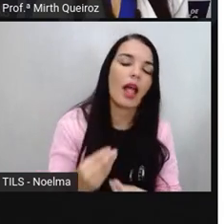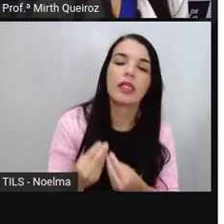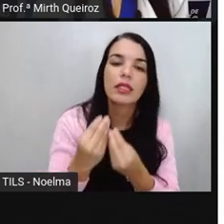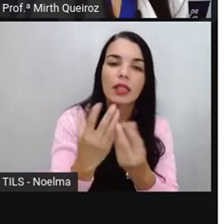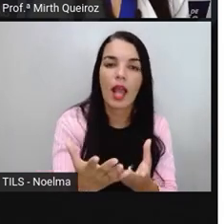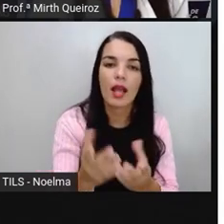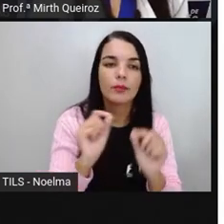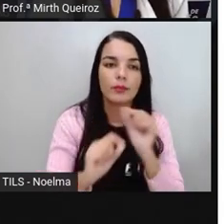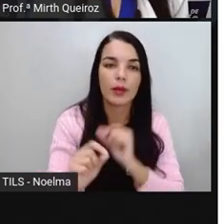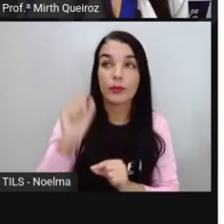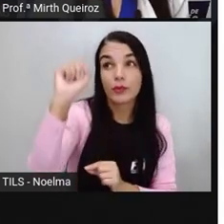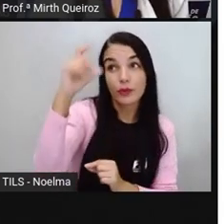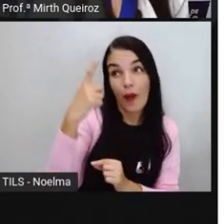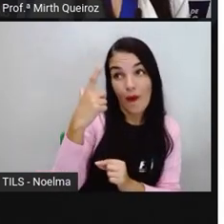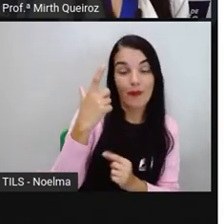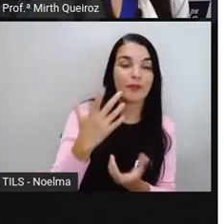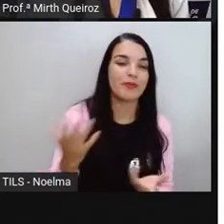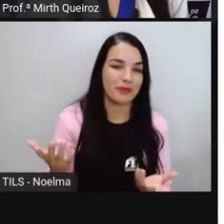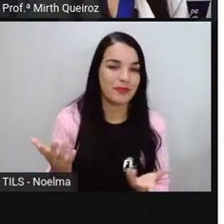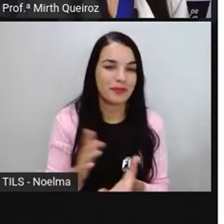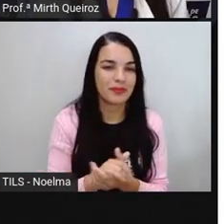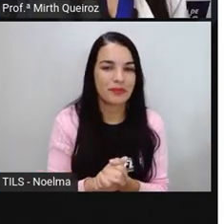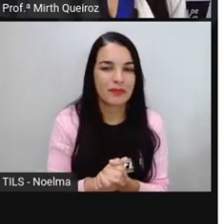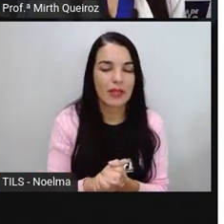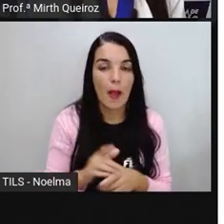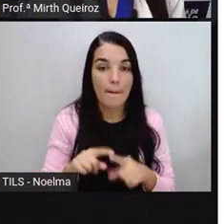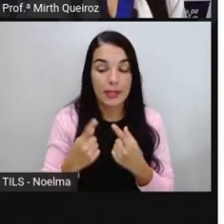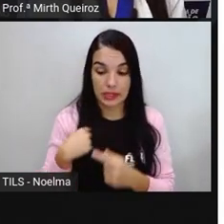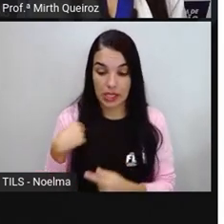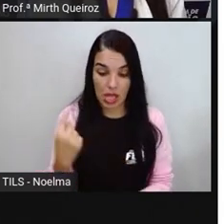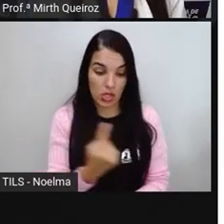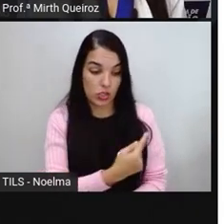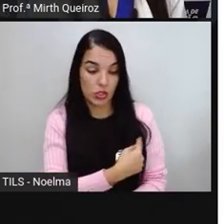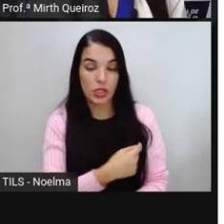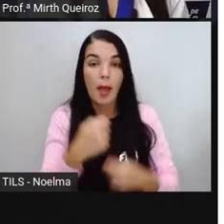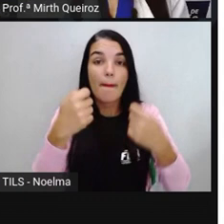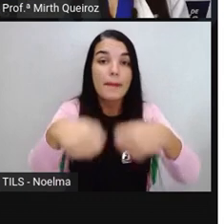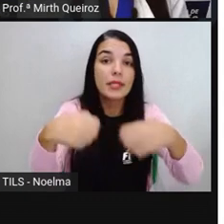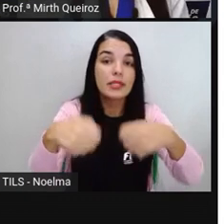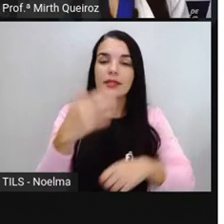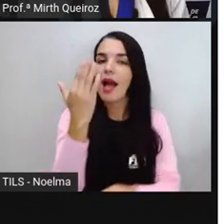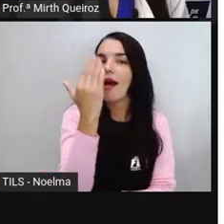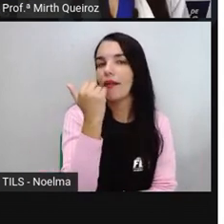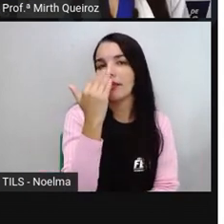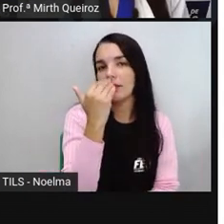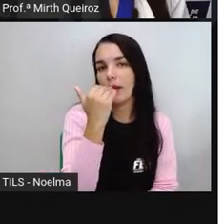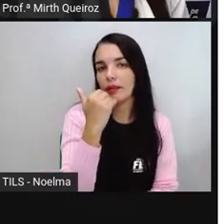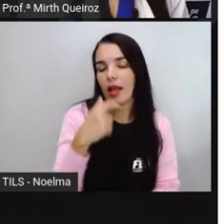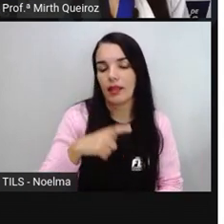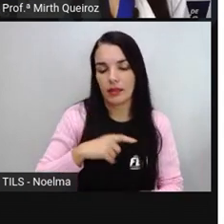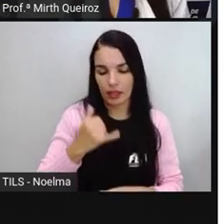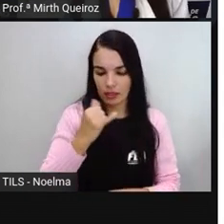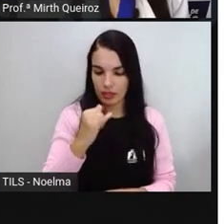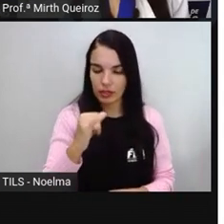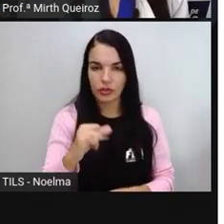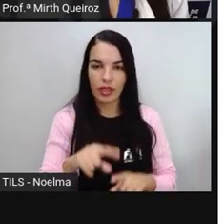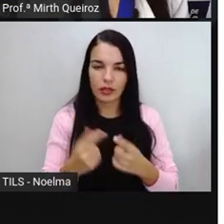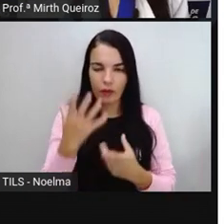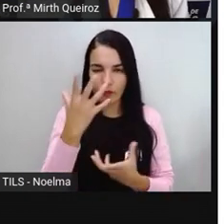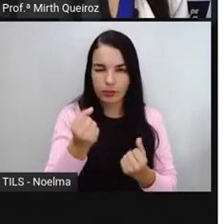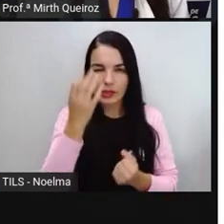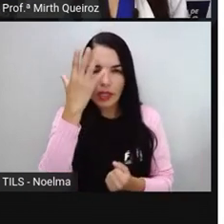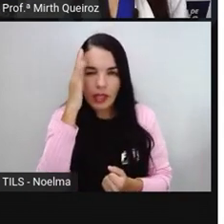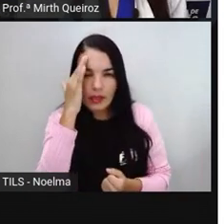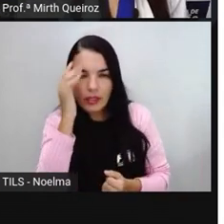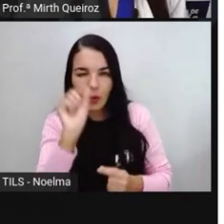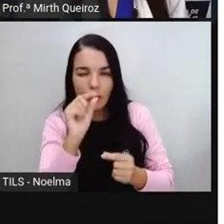à planta? O sol. Já no caso da gente, a gente precisa o quê? Se alimentar para ter energia. Então vamos entender aí